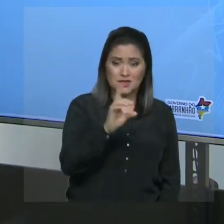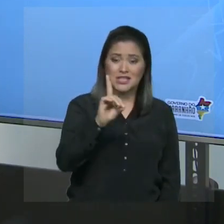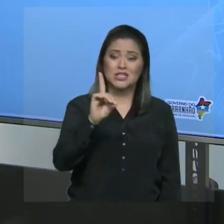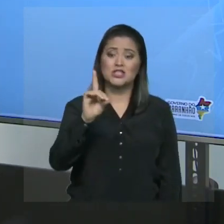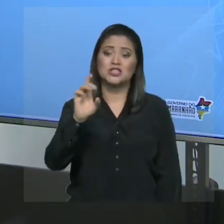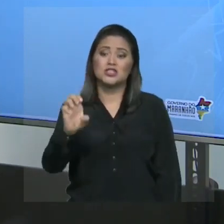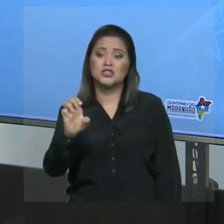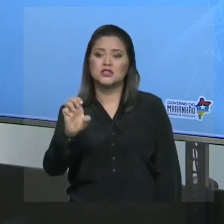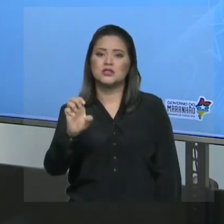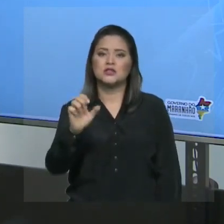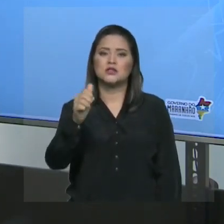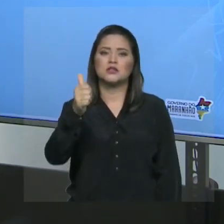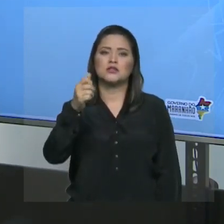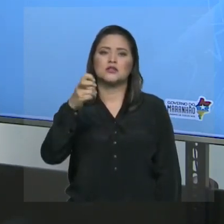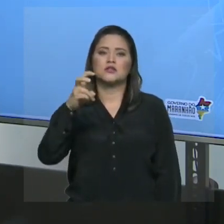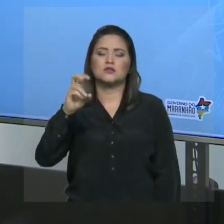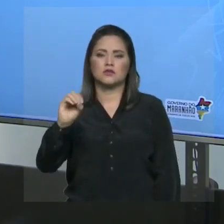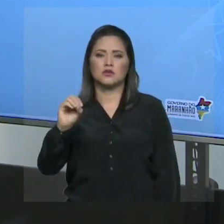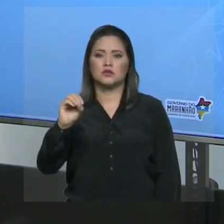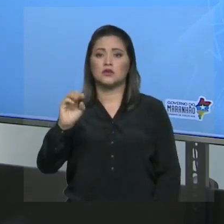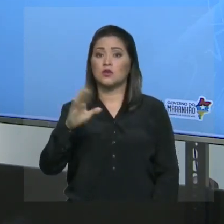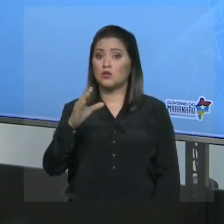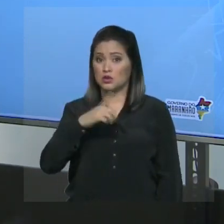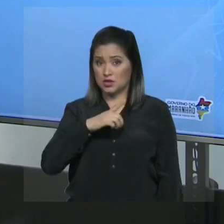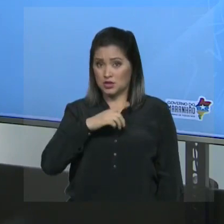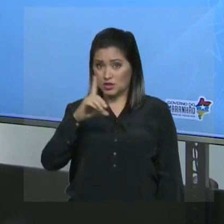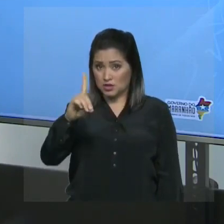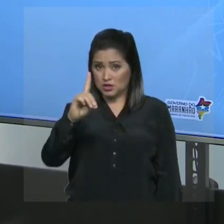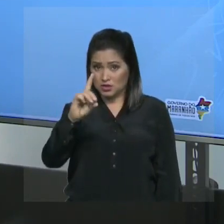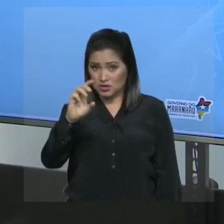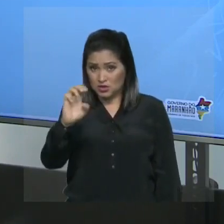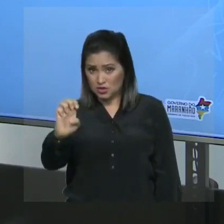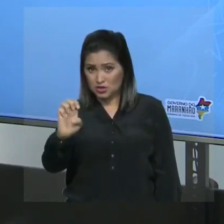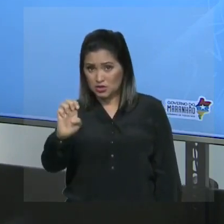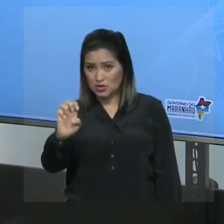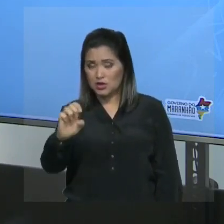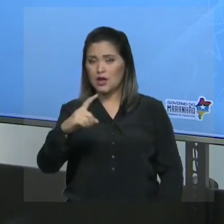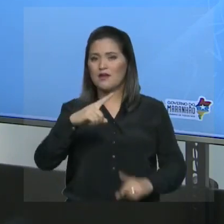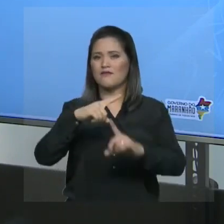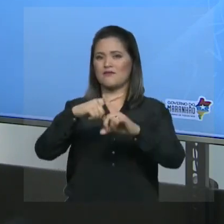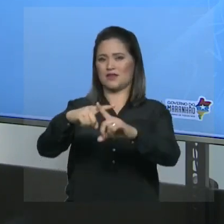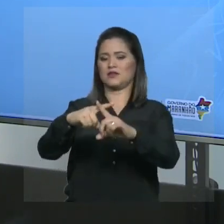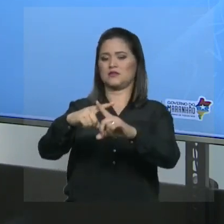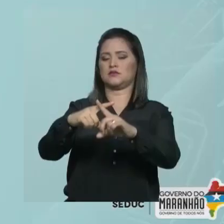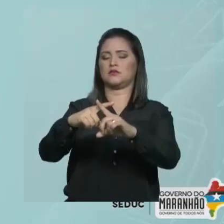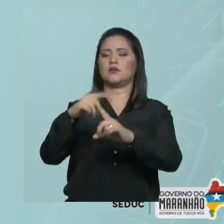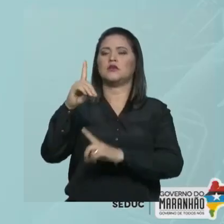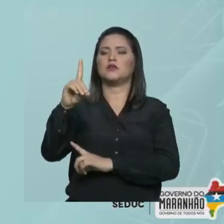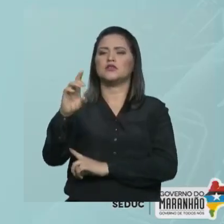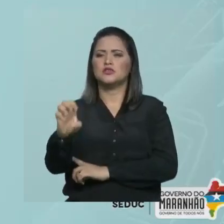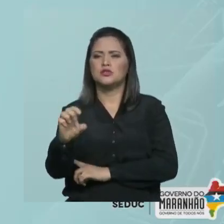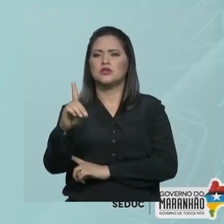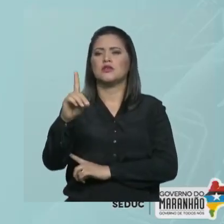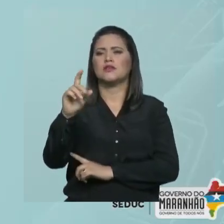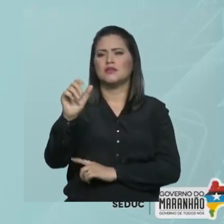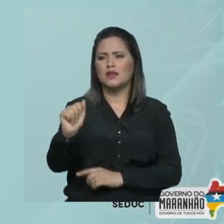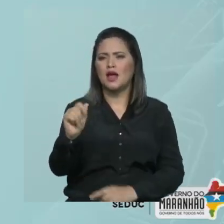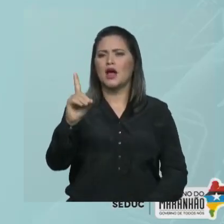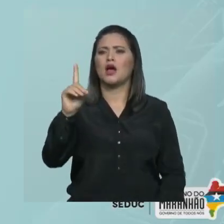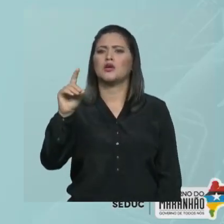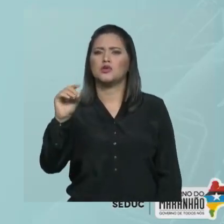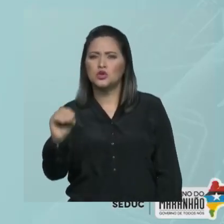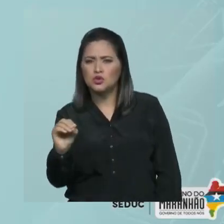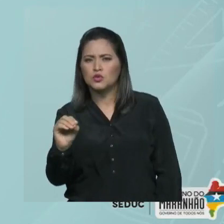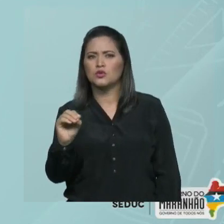sempre multiplicação. Então, pode aparecer o de, porcentagem da, porcentagem do,